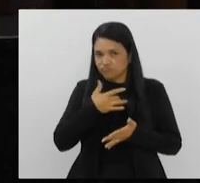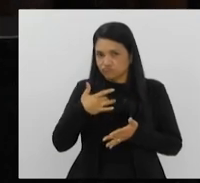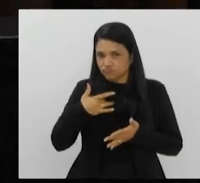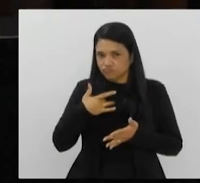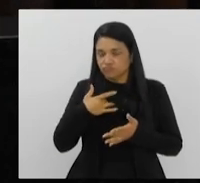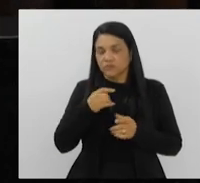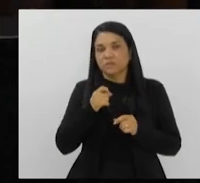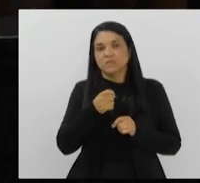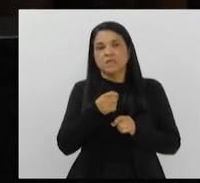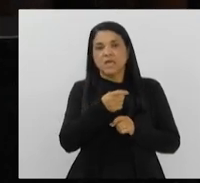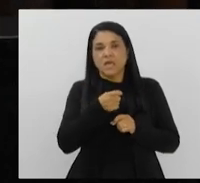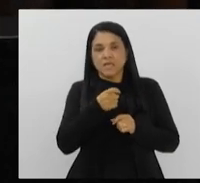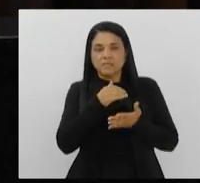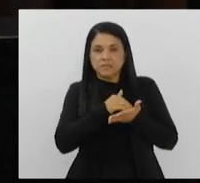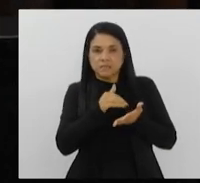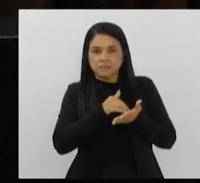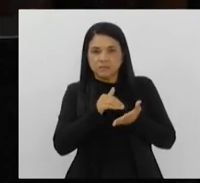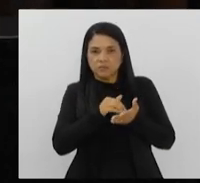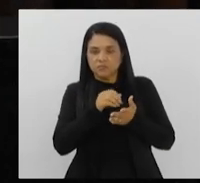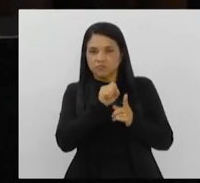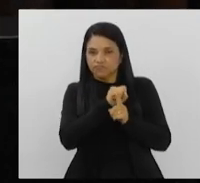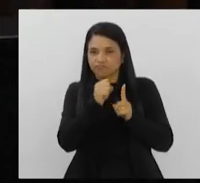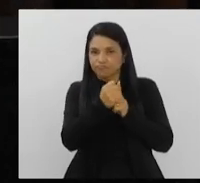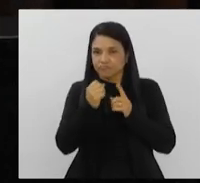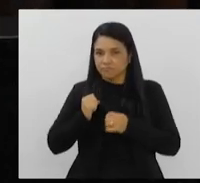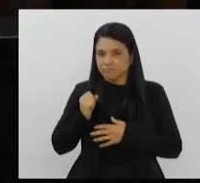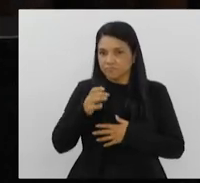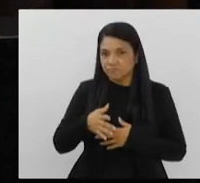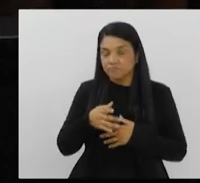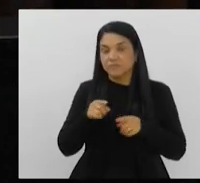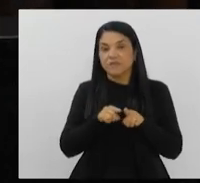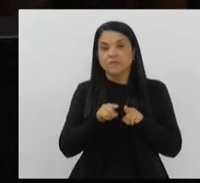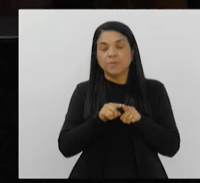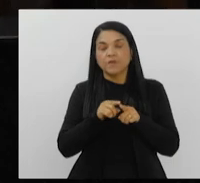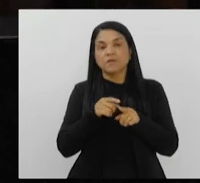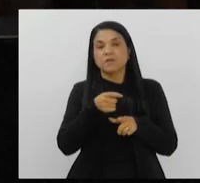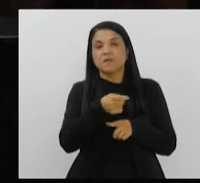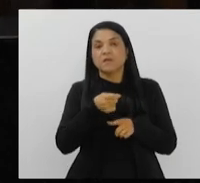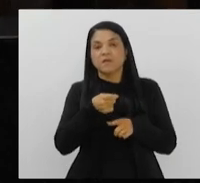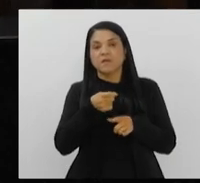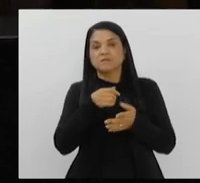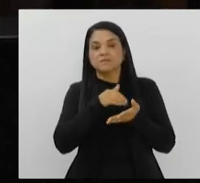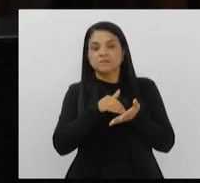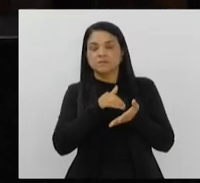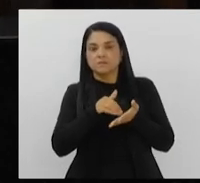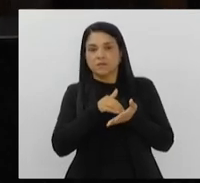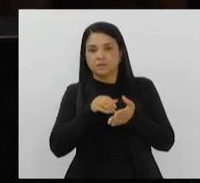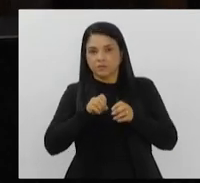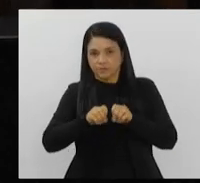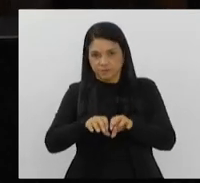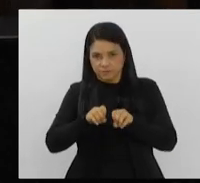Ação Social e, por último, secretário de Educação.